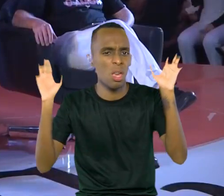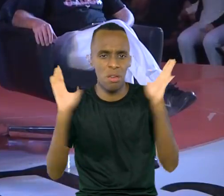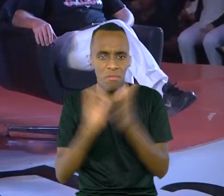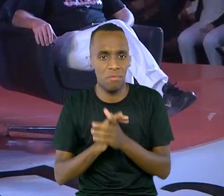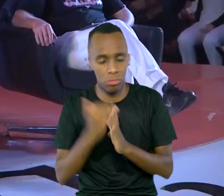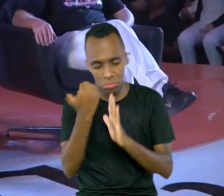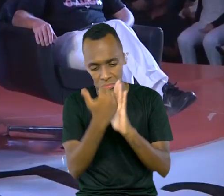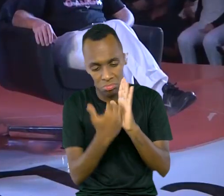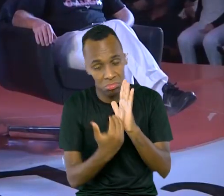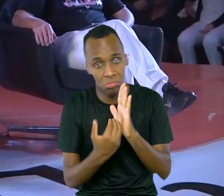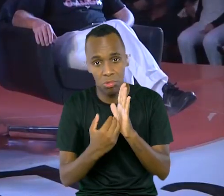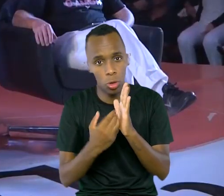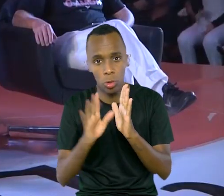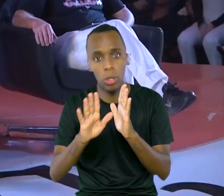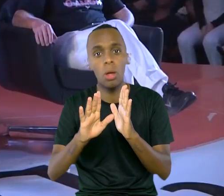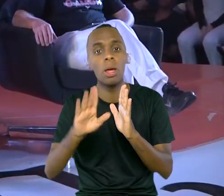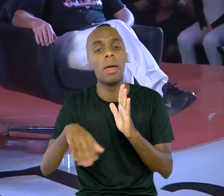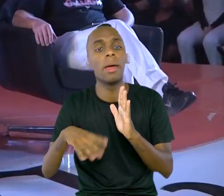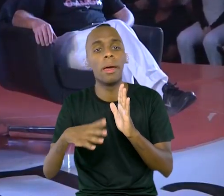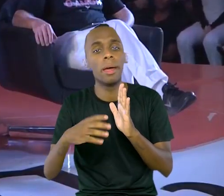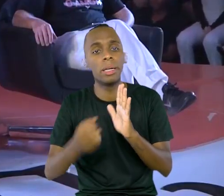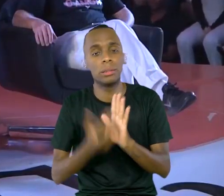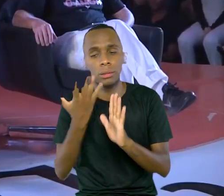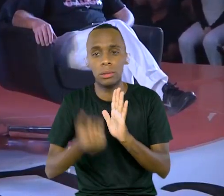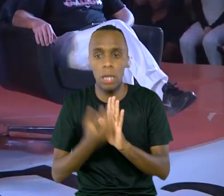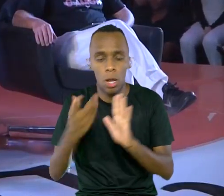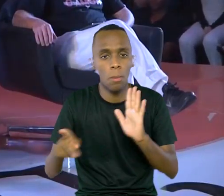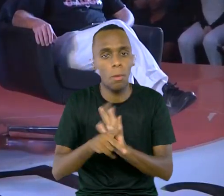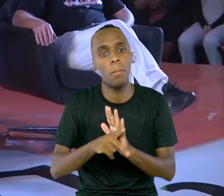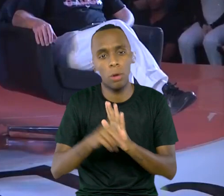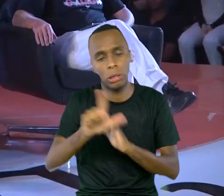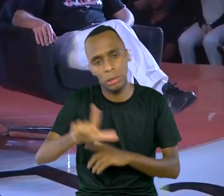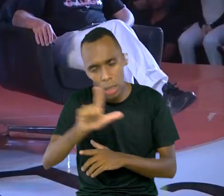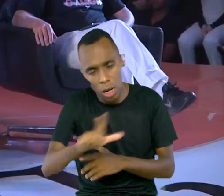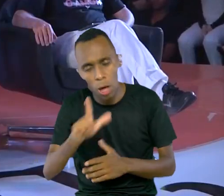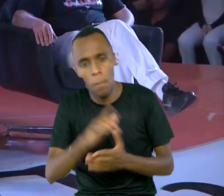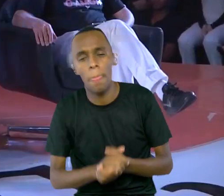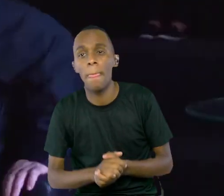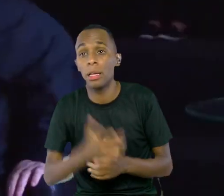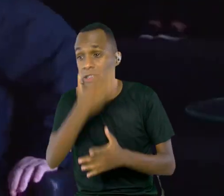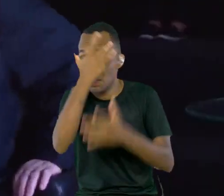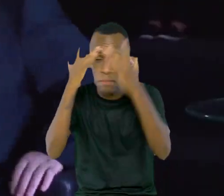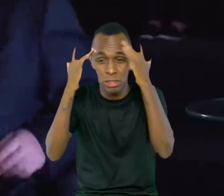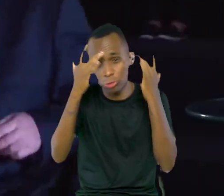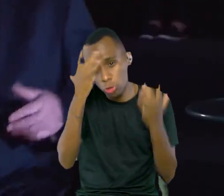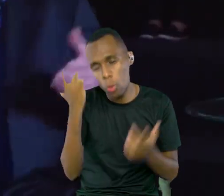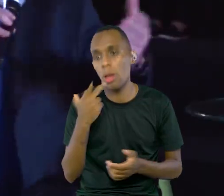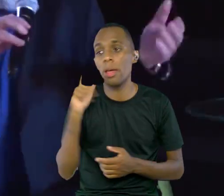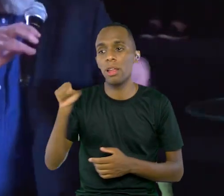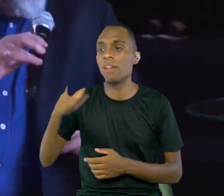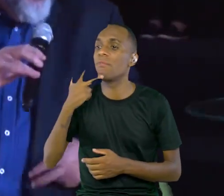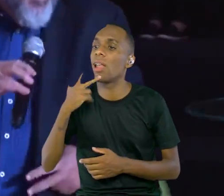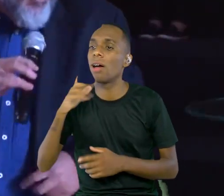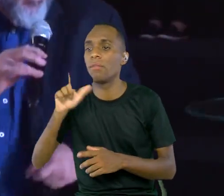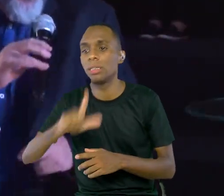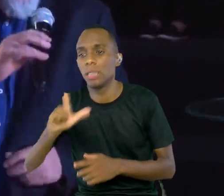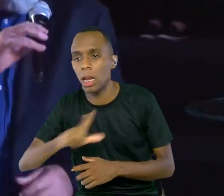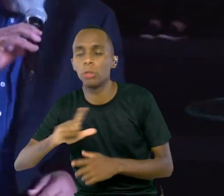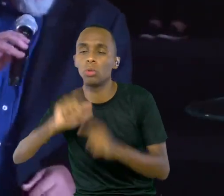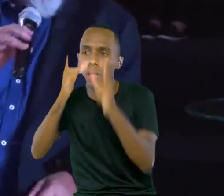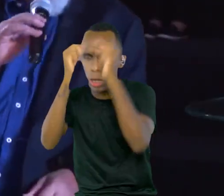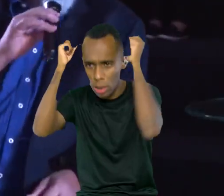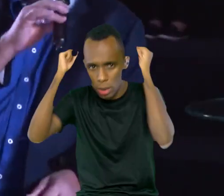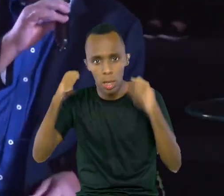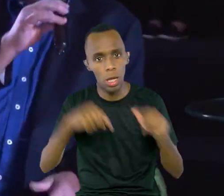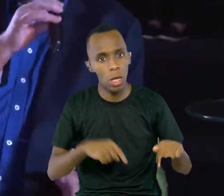coisa livre, não fazia parte do currículo, chamado Sarau Litero-Filosófico. As pessoas iam, ele falava de literatura